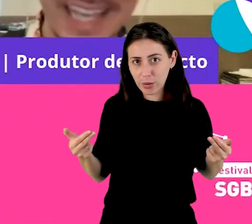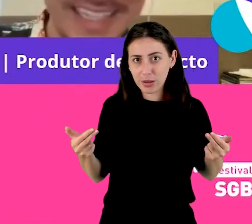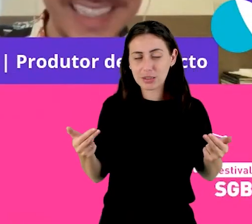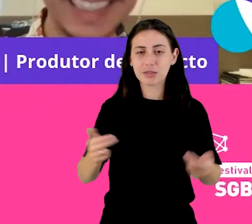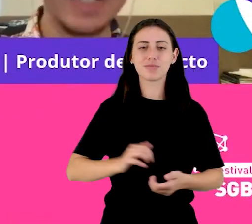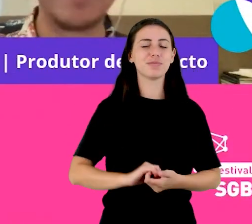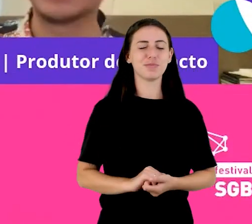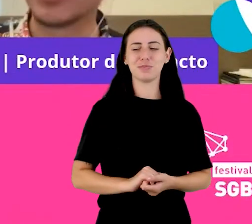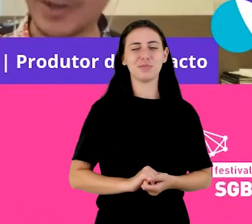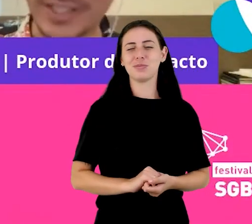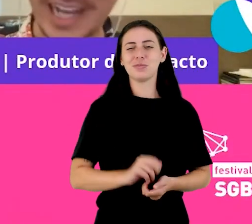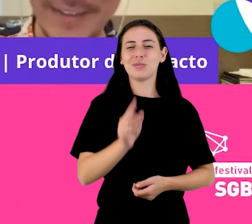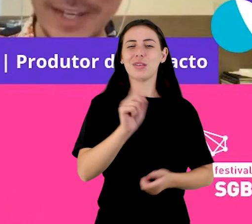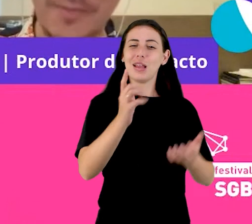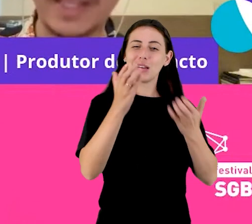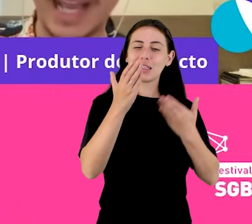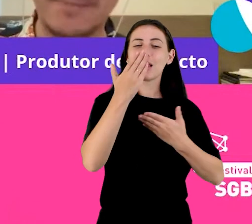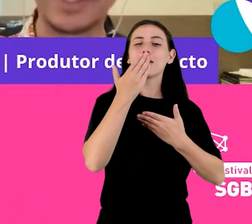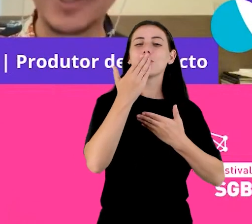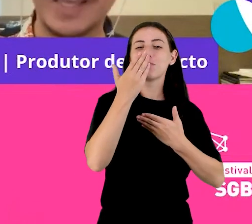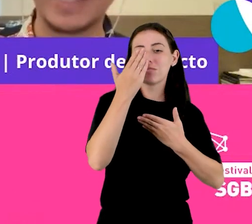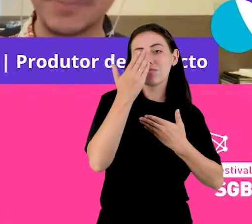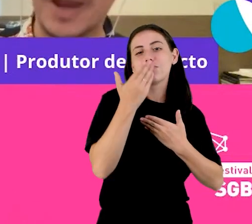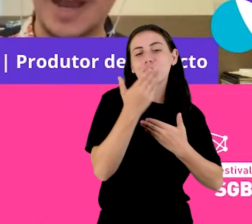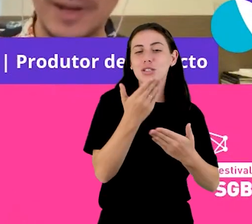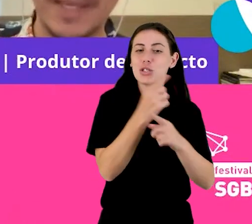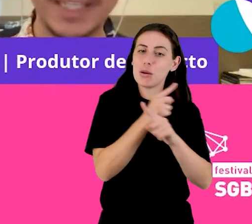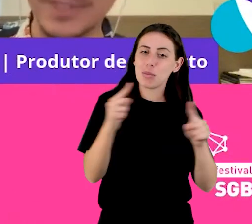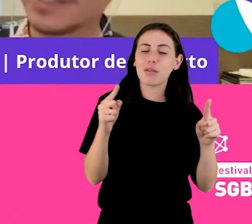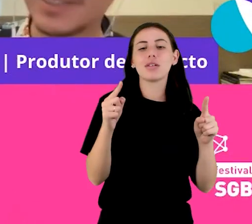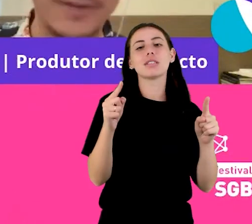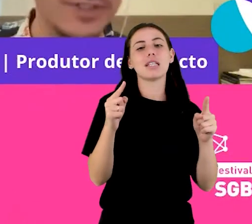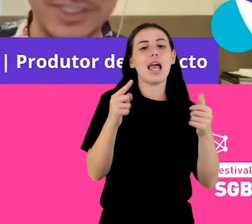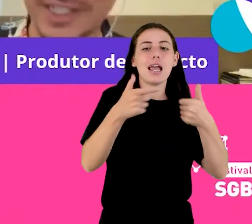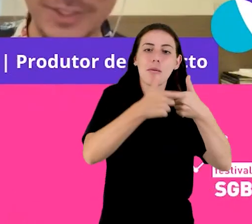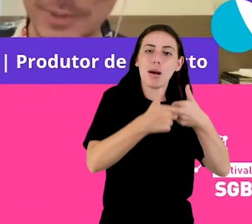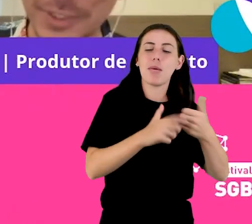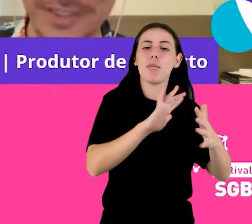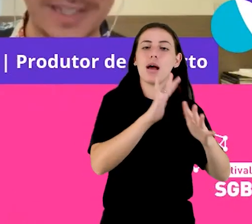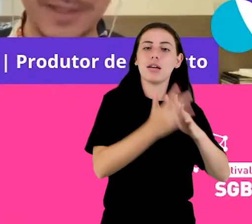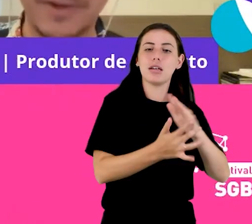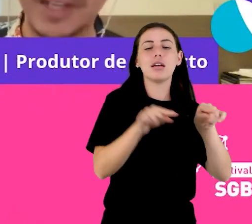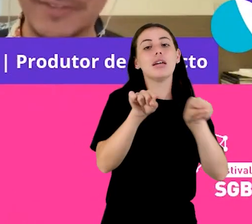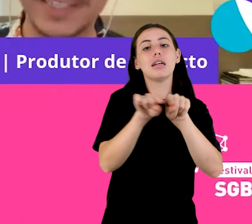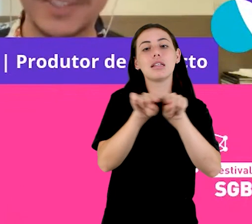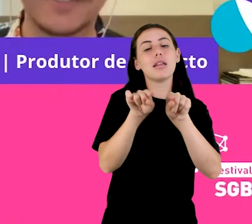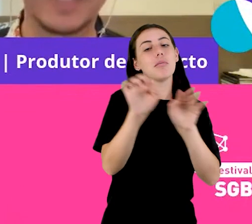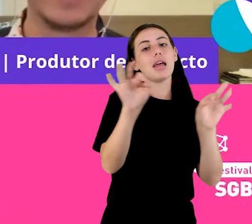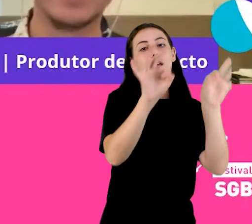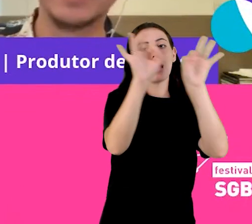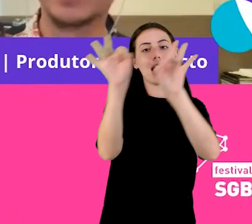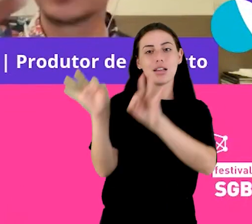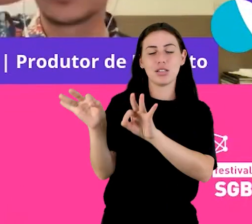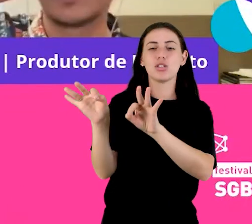as redes, para assistir o Chacoatrava, Quais são as recomendar, redes? porque isso é tipo aula mesmo, e é curtinha, 2 minutinhos, sabe? É uma aulinha fácil de